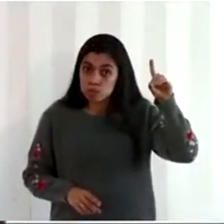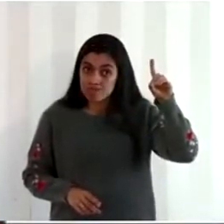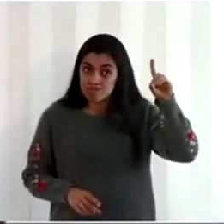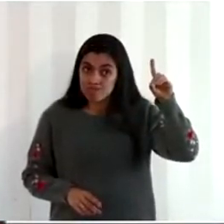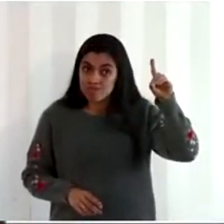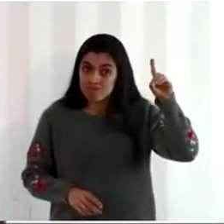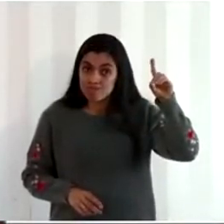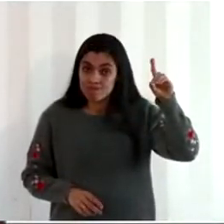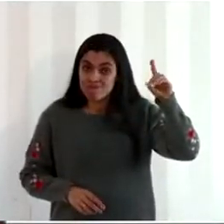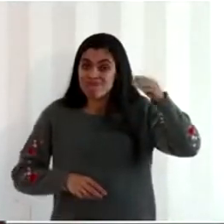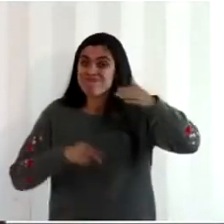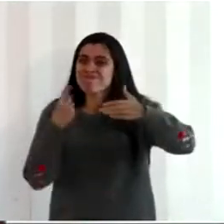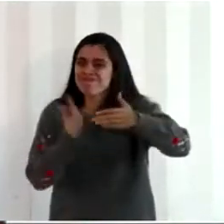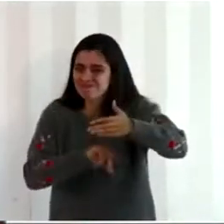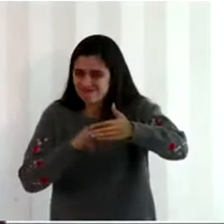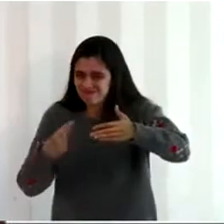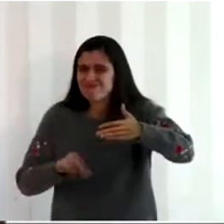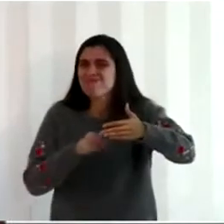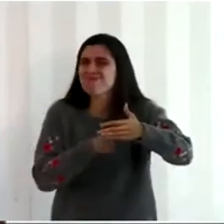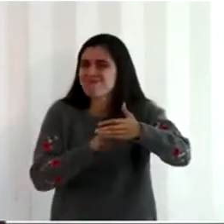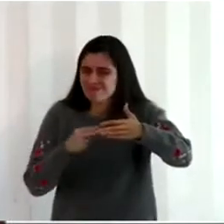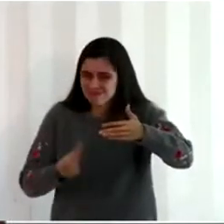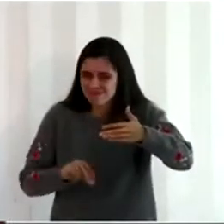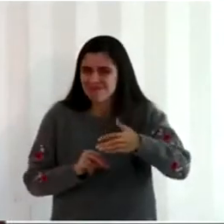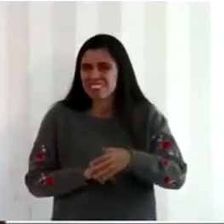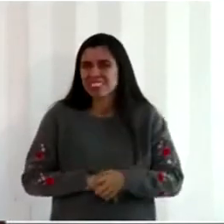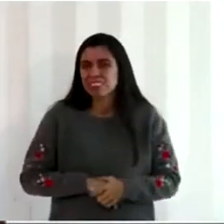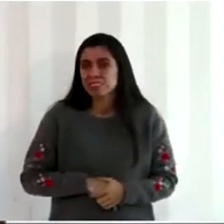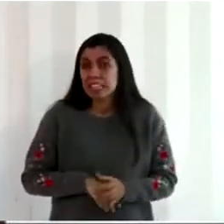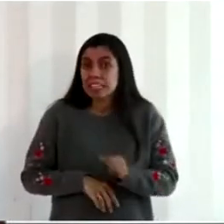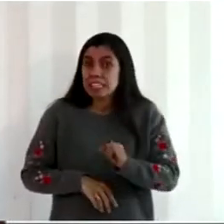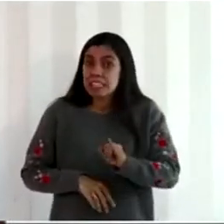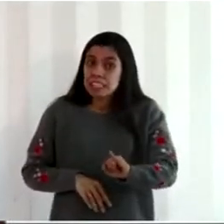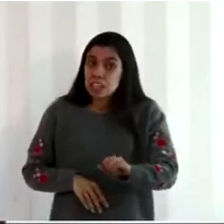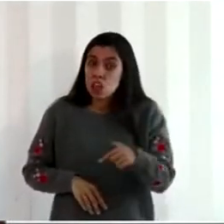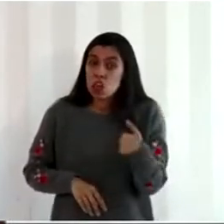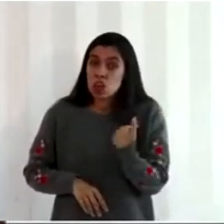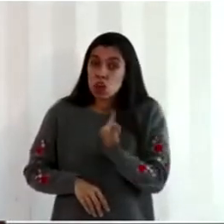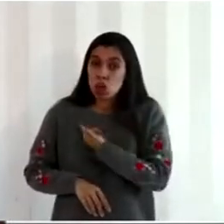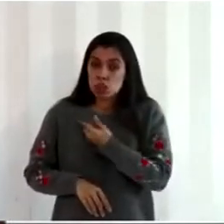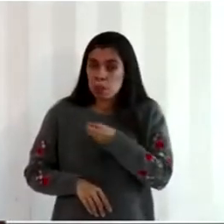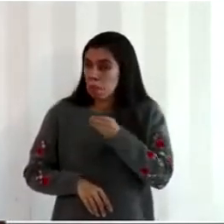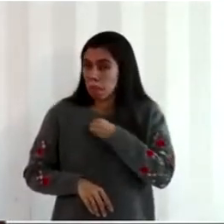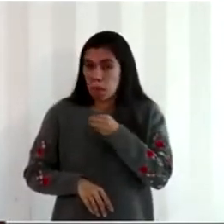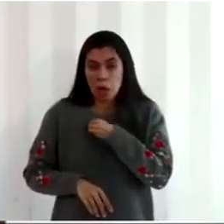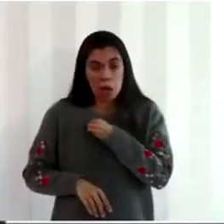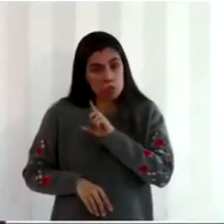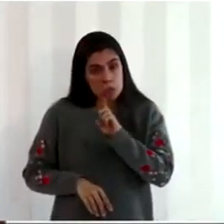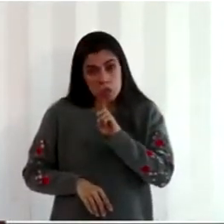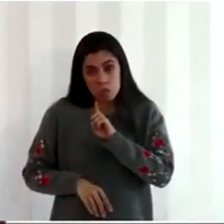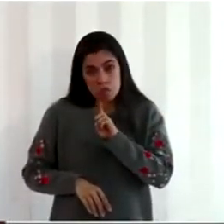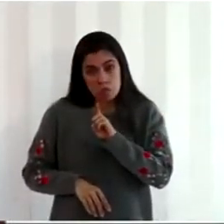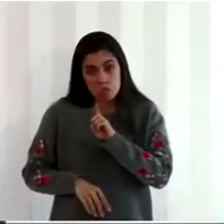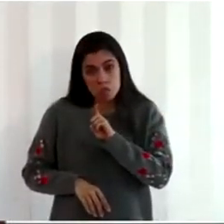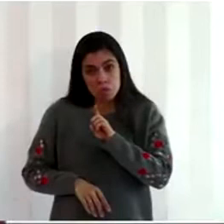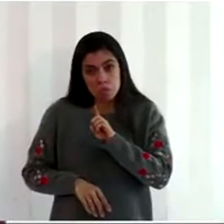isso muitas vezes para nos disciplinar, para nos corrigir. E aí tem pessoas que dizem: pastor, eu estou passando por uma grande